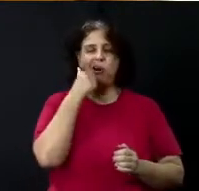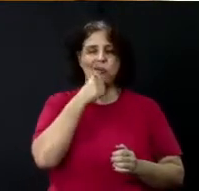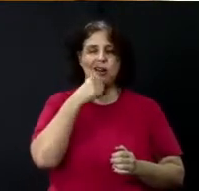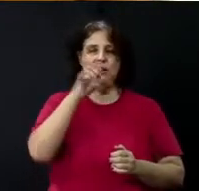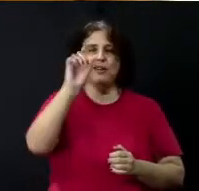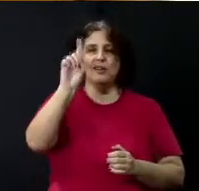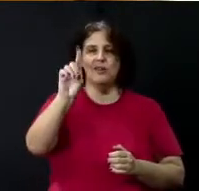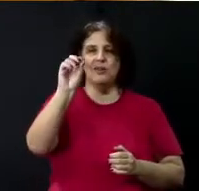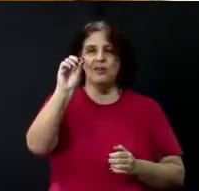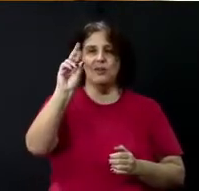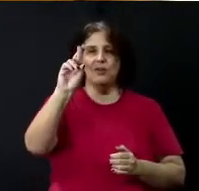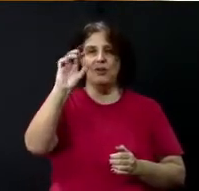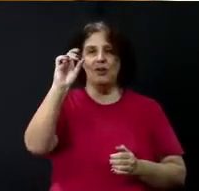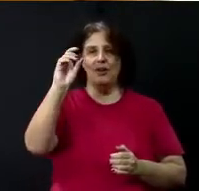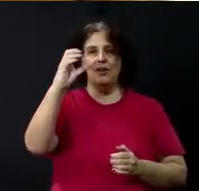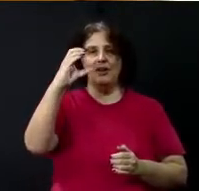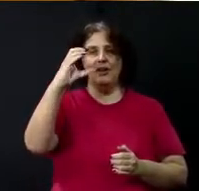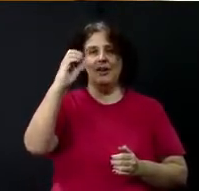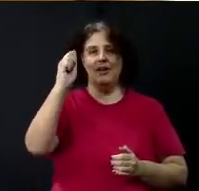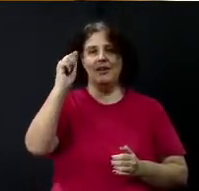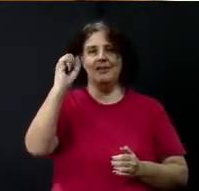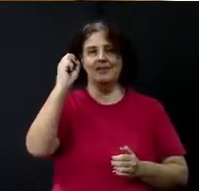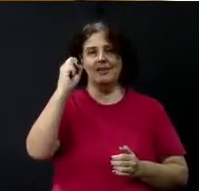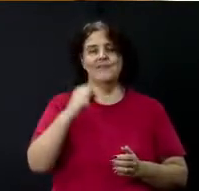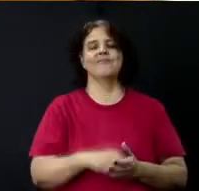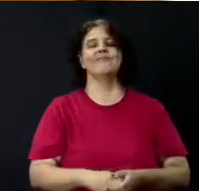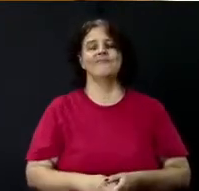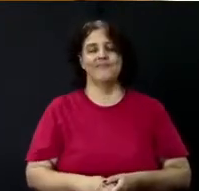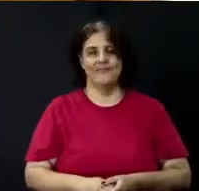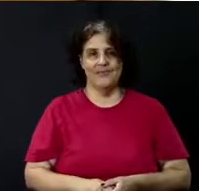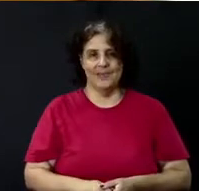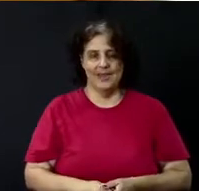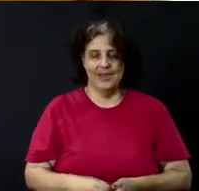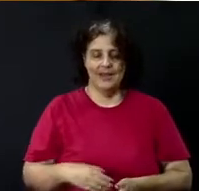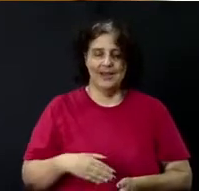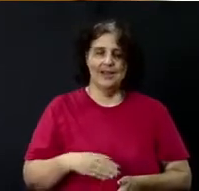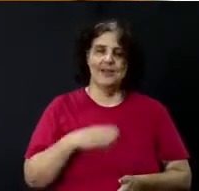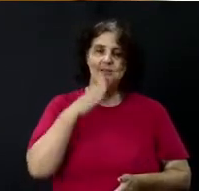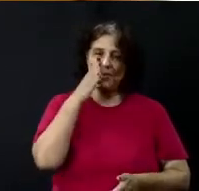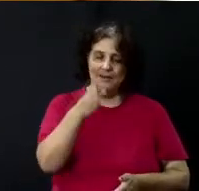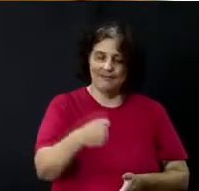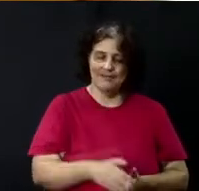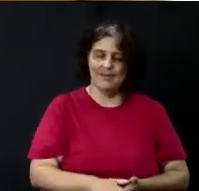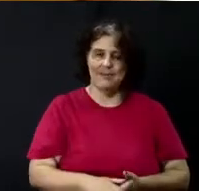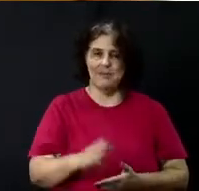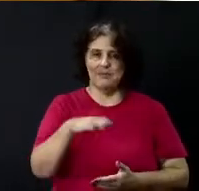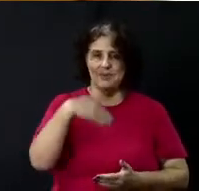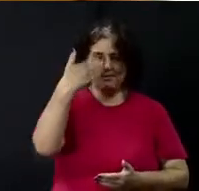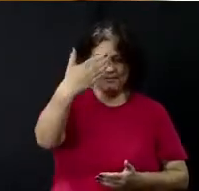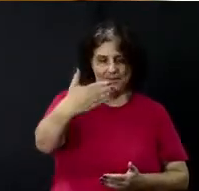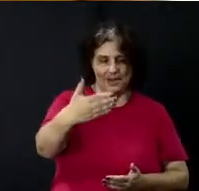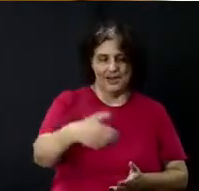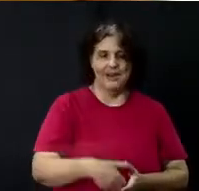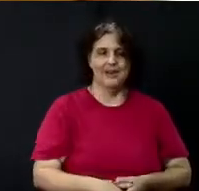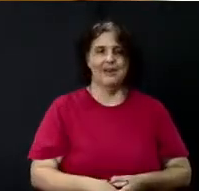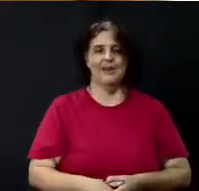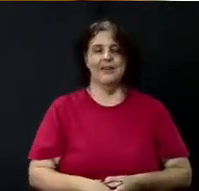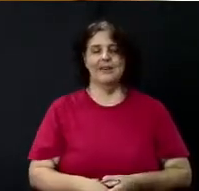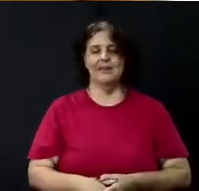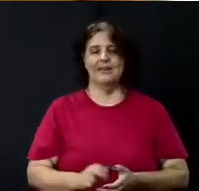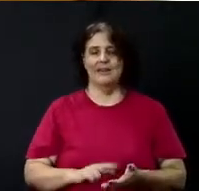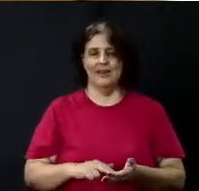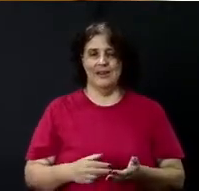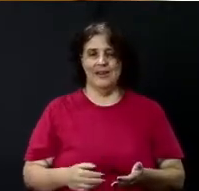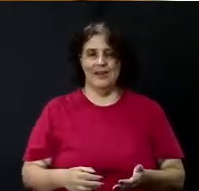frente, Atos 20, a ressurreição de Eutico, aquele homem que pregava lá em Mileto,